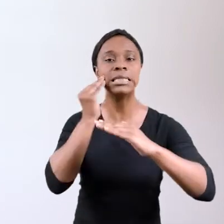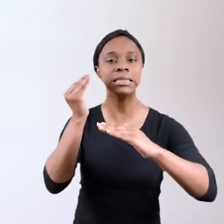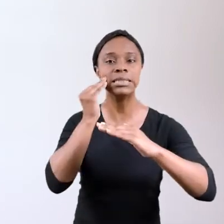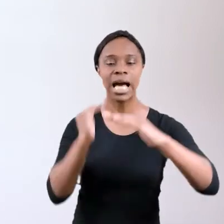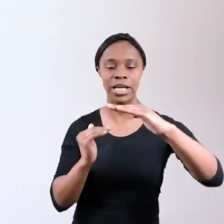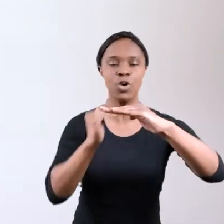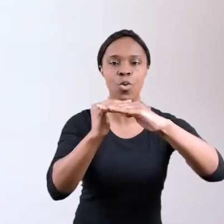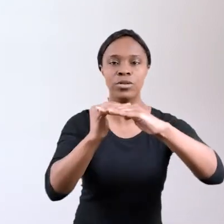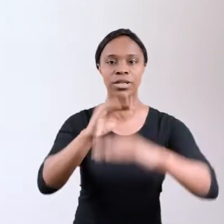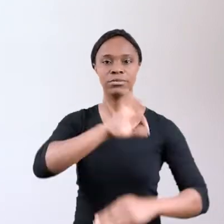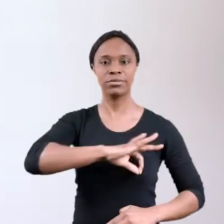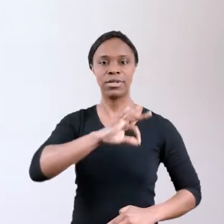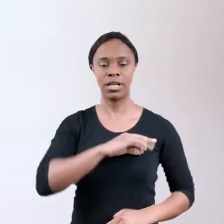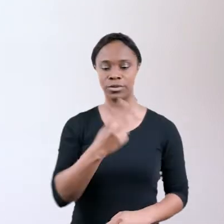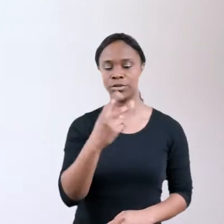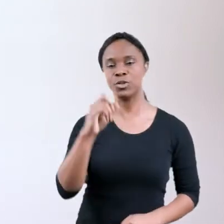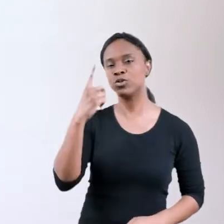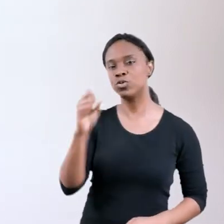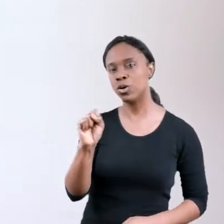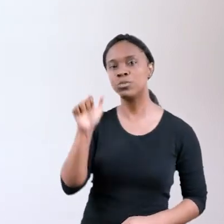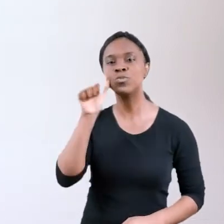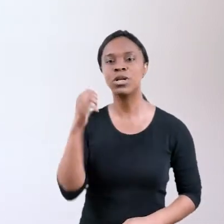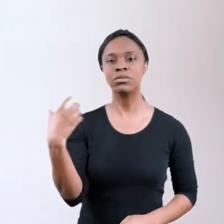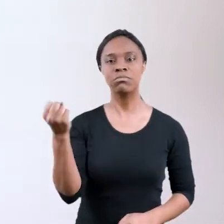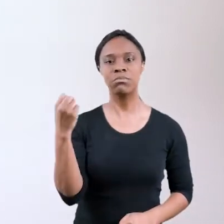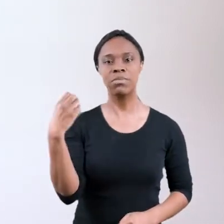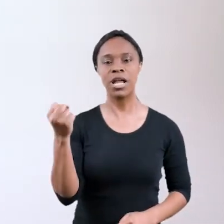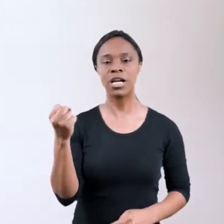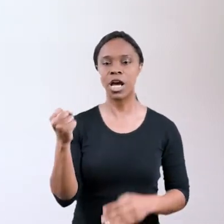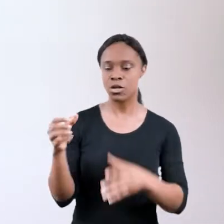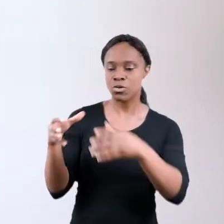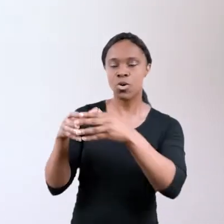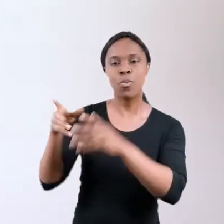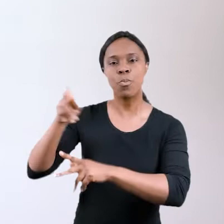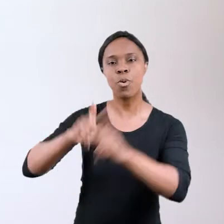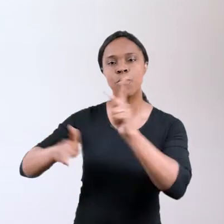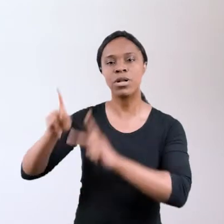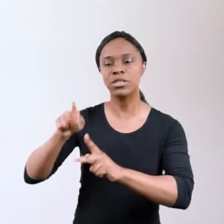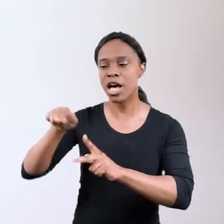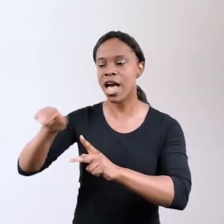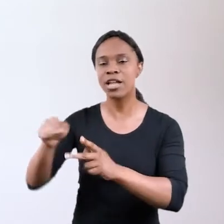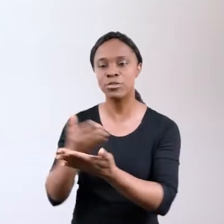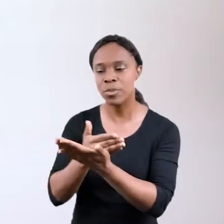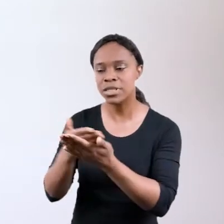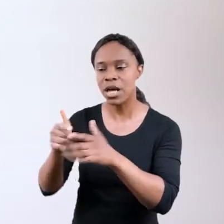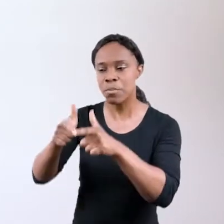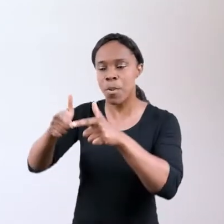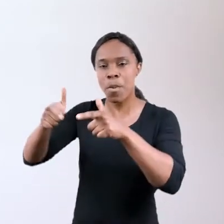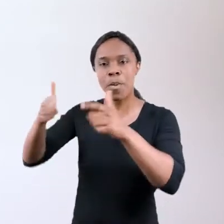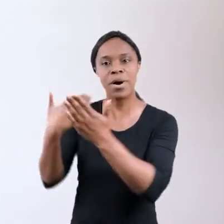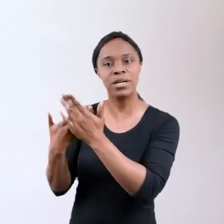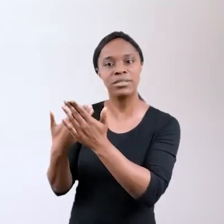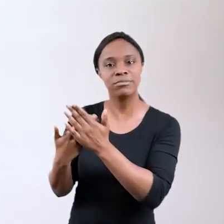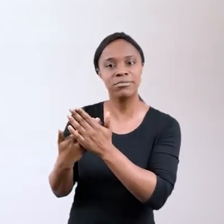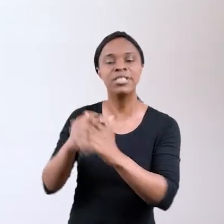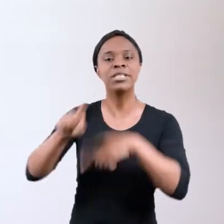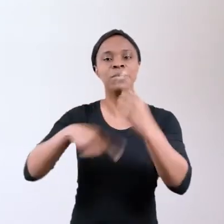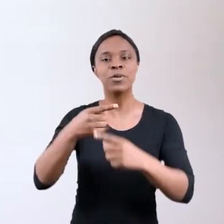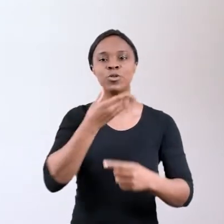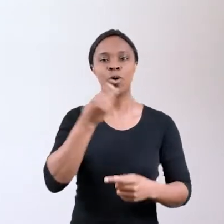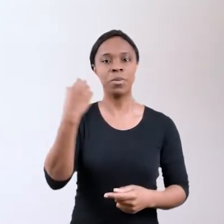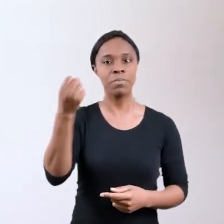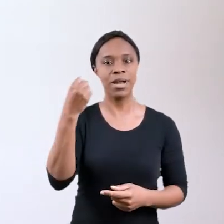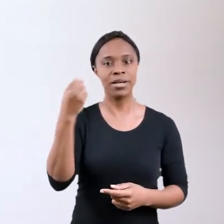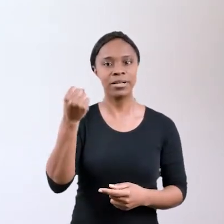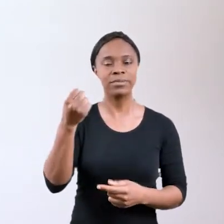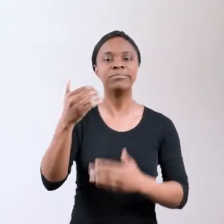Em 2018, as mulheres brancas eram o grupo da população com maior escolaridade, seguido pelos homens brancos, pelas